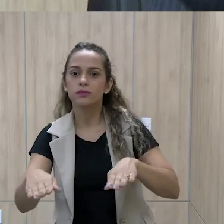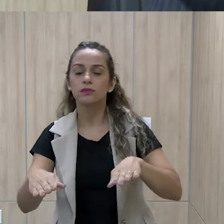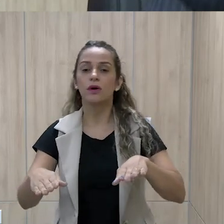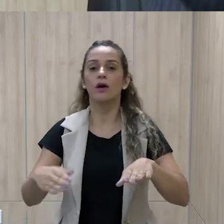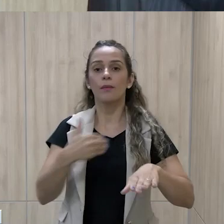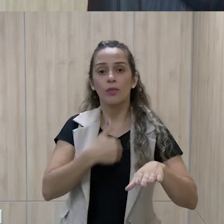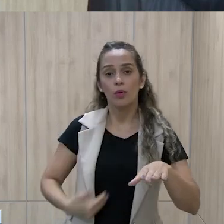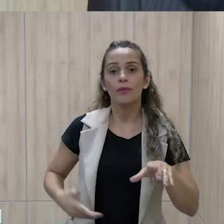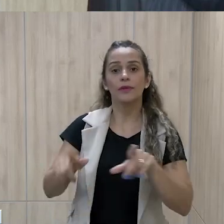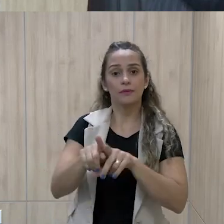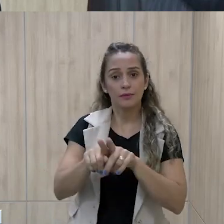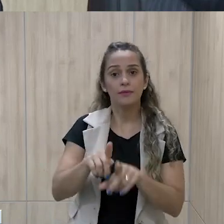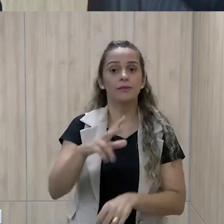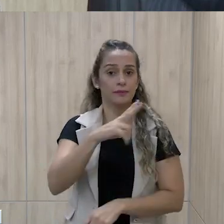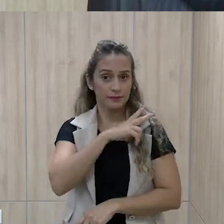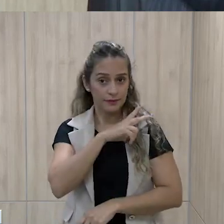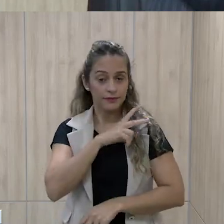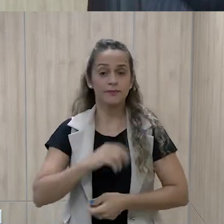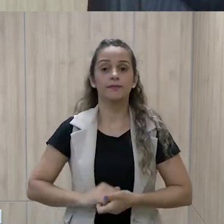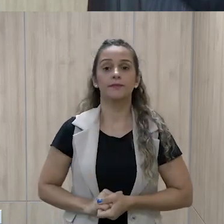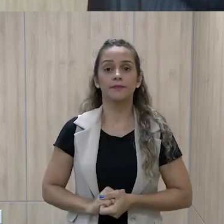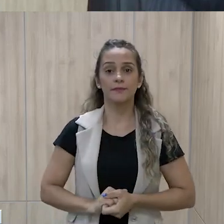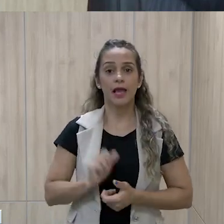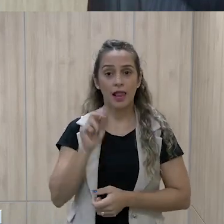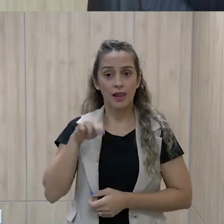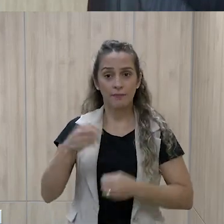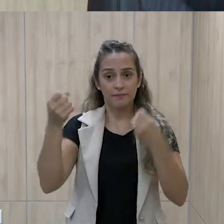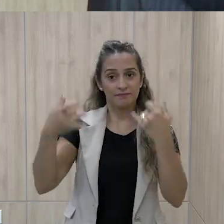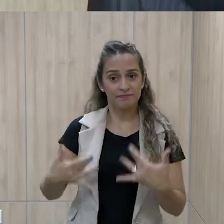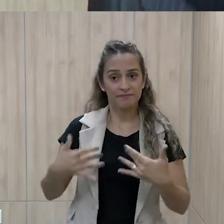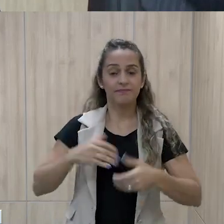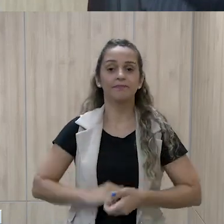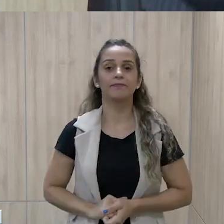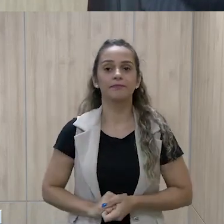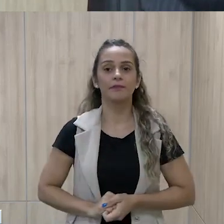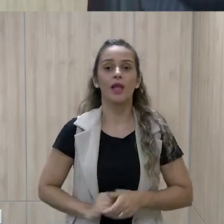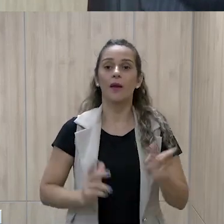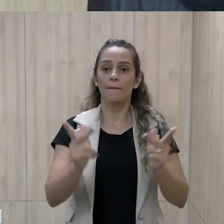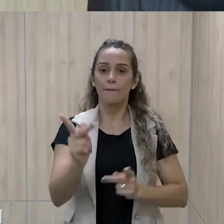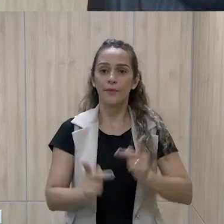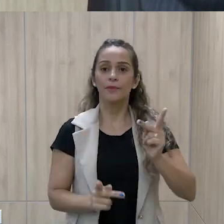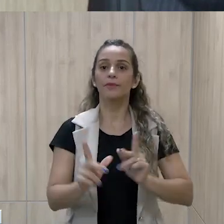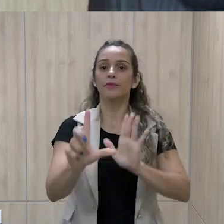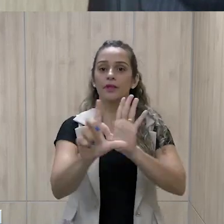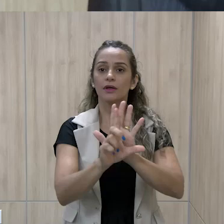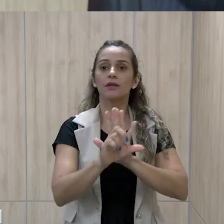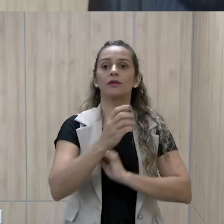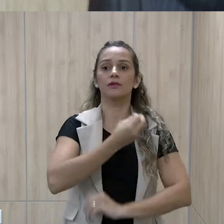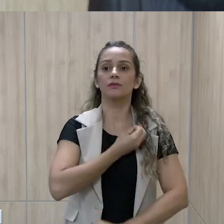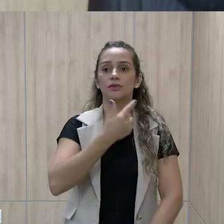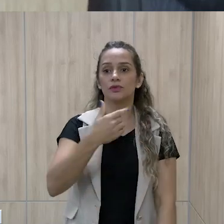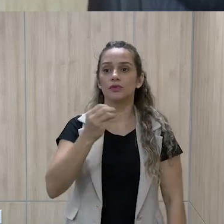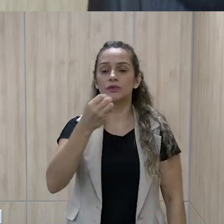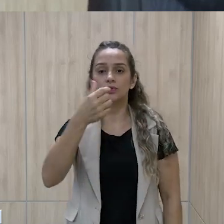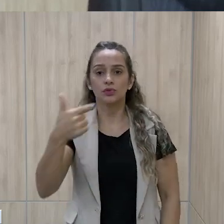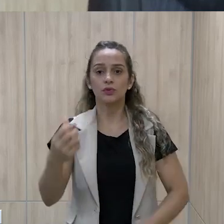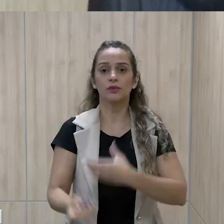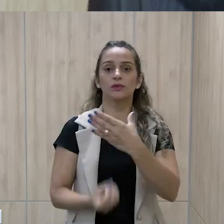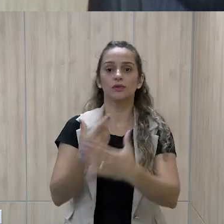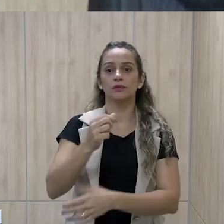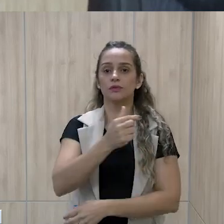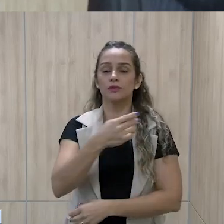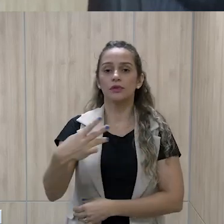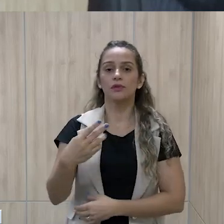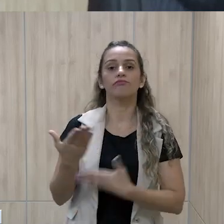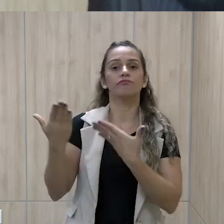estacionamentos públicos e privados para relatar Deputado Alan Queiroz projeto de lei número 202